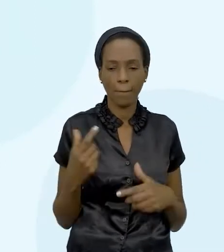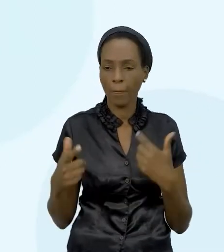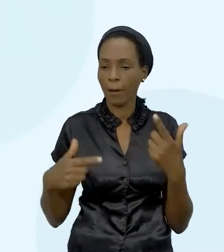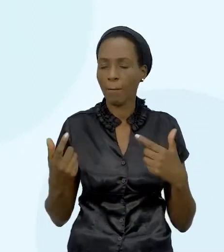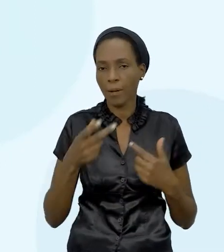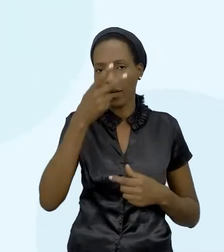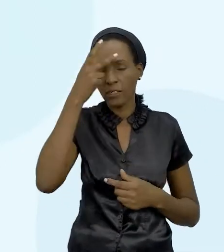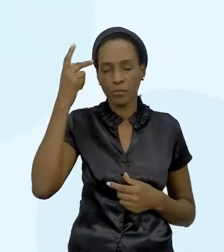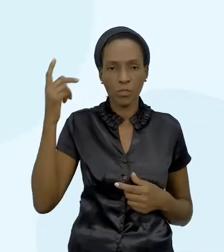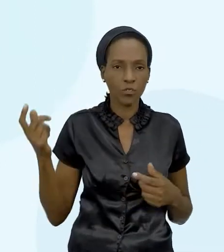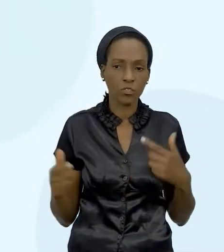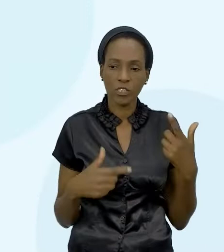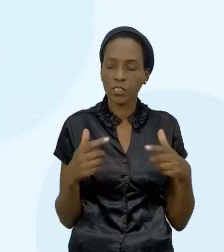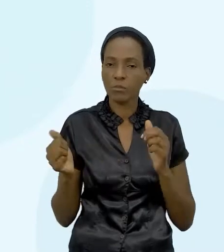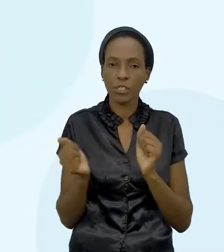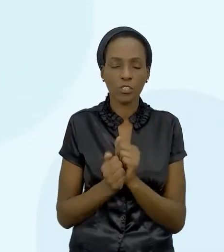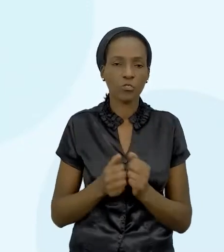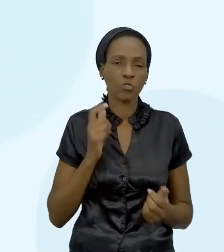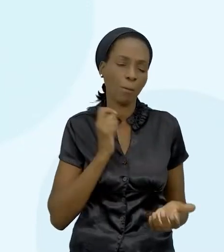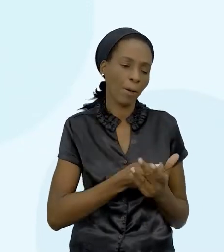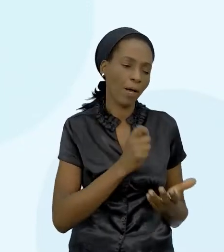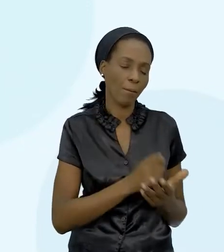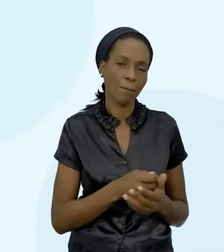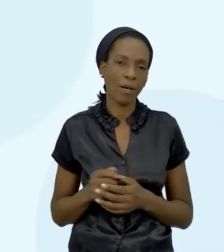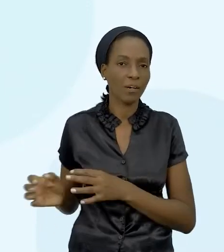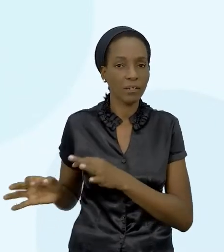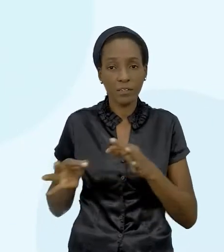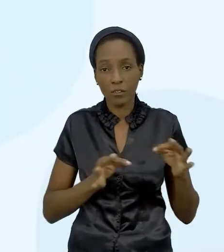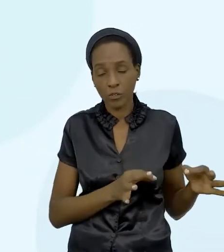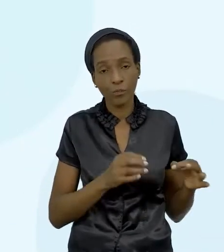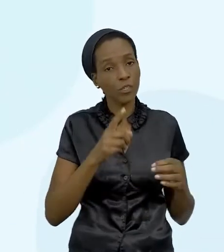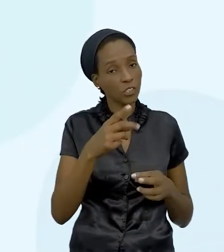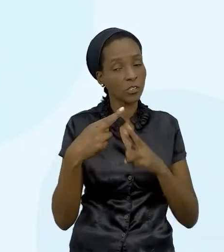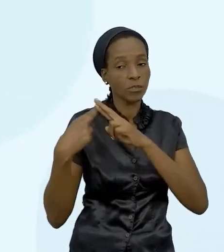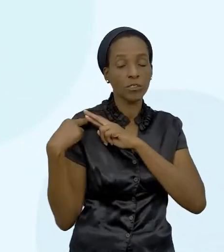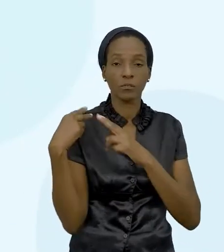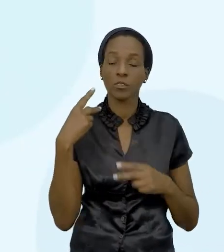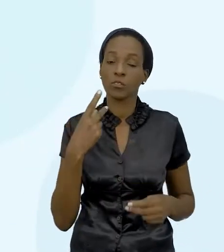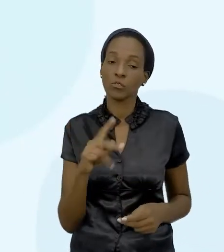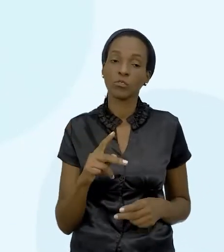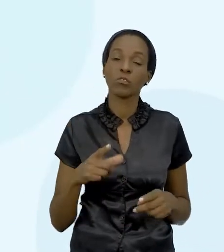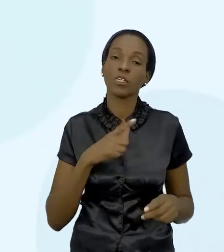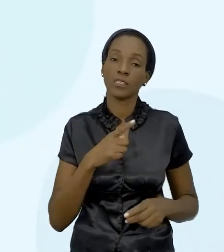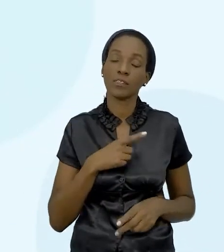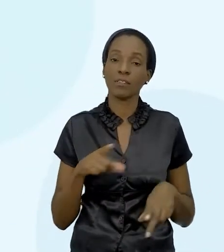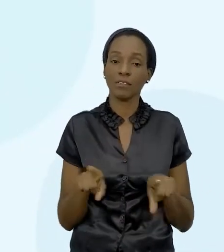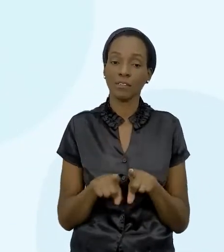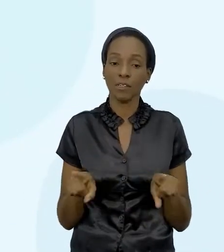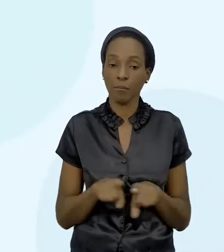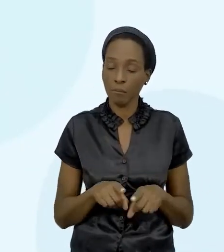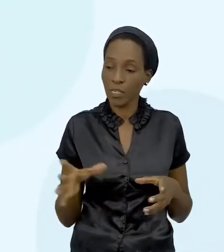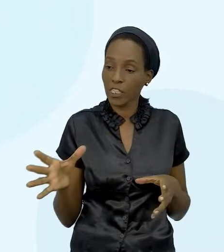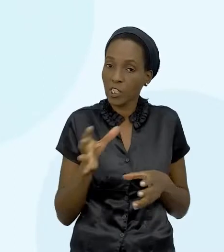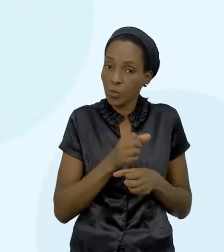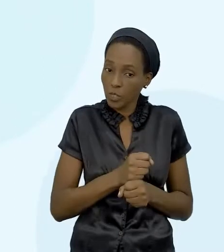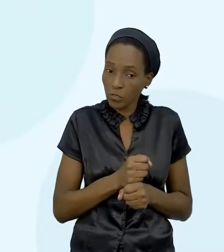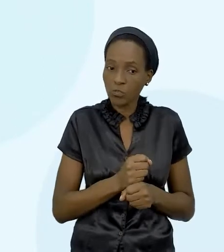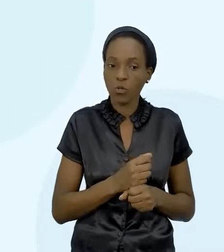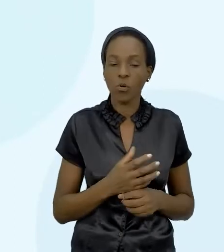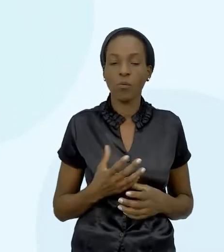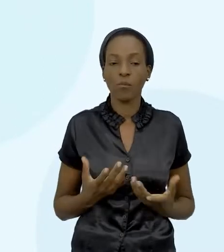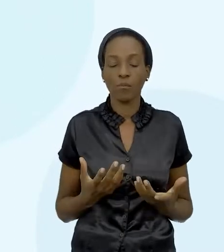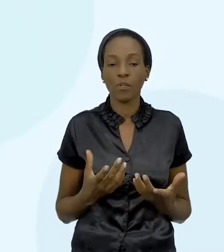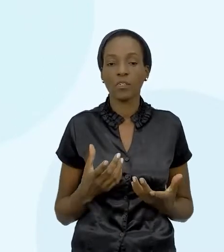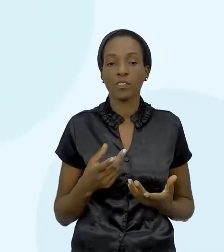Então você tem um custo fixo que você tem que arcar e você tem mais um acréscimo aí no custo, ó, que